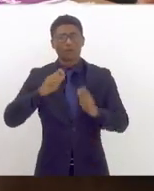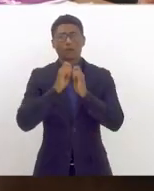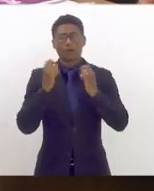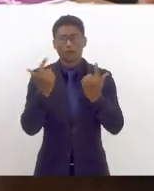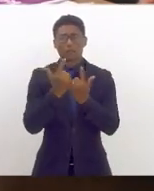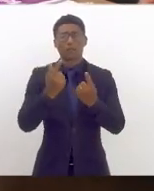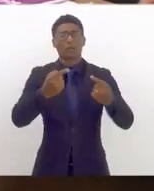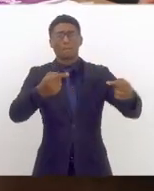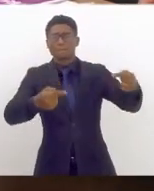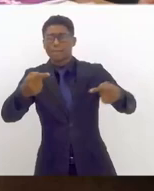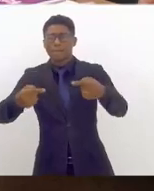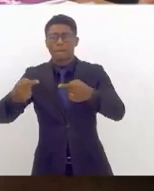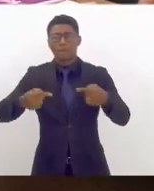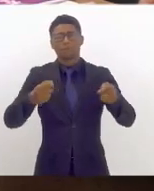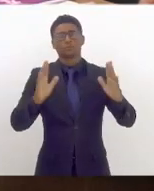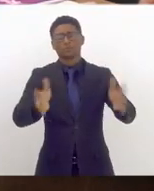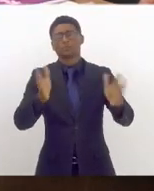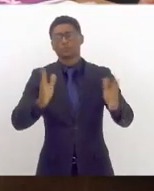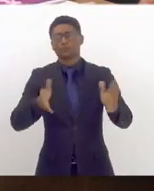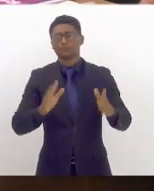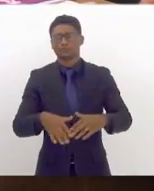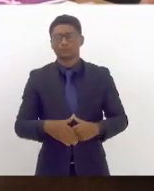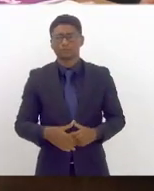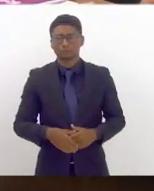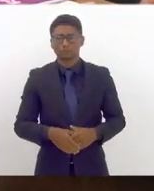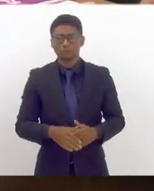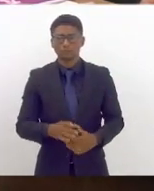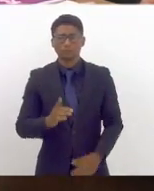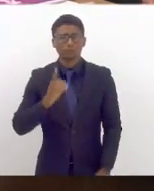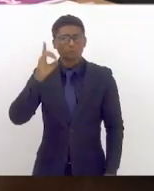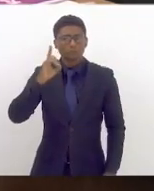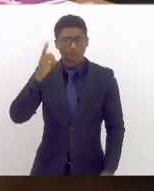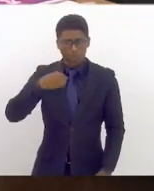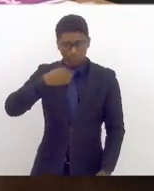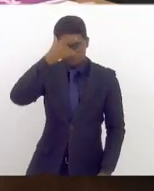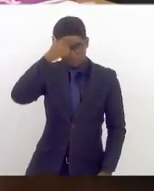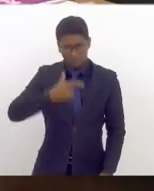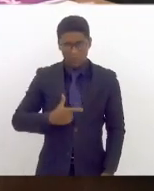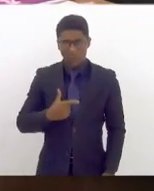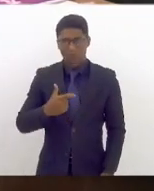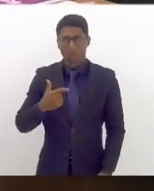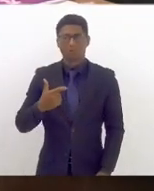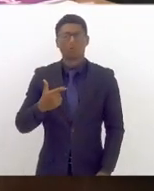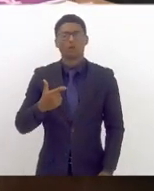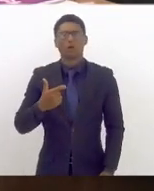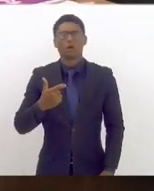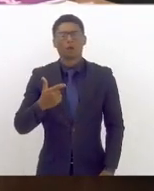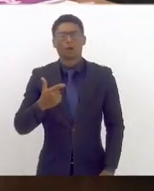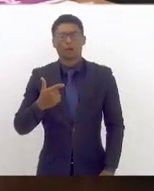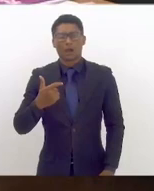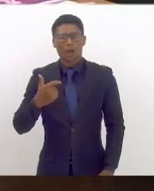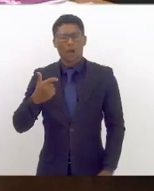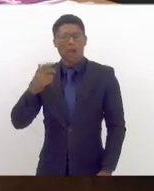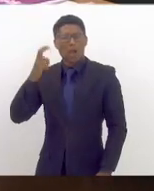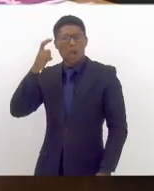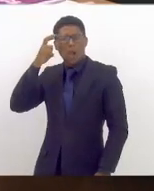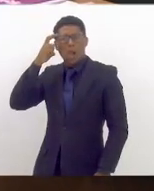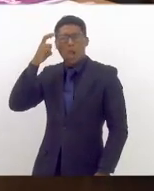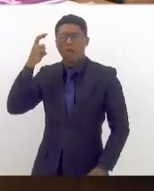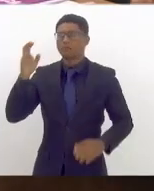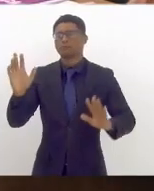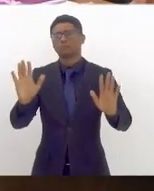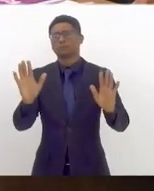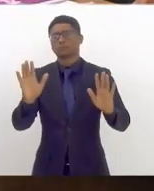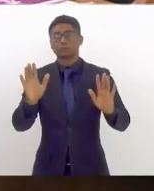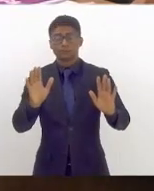e não não há nenhum mérito intelectual do deputado André Correia nós somente observamos que uma legislação similar